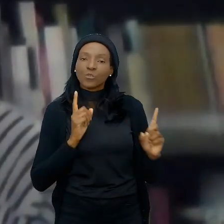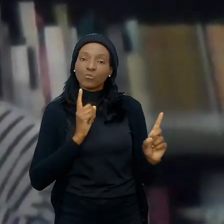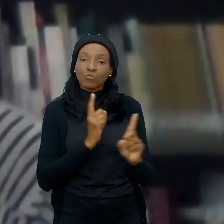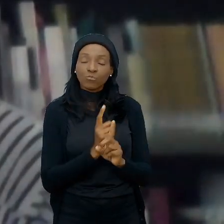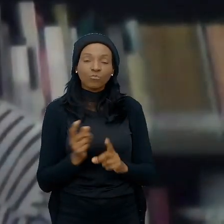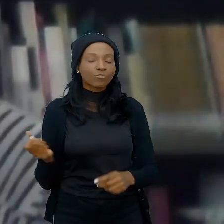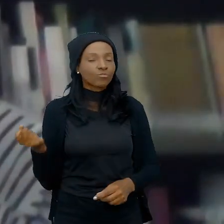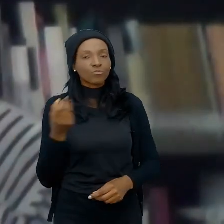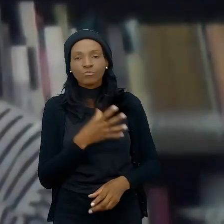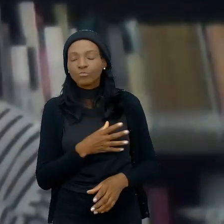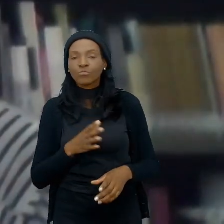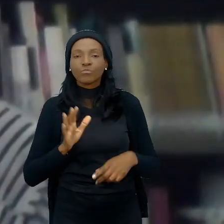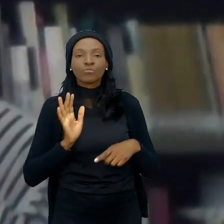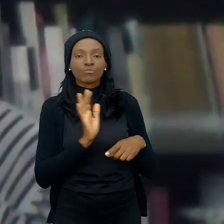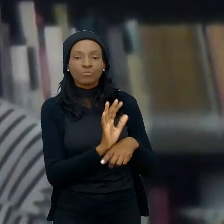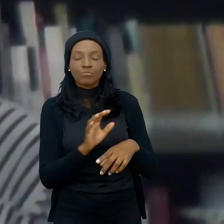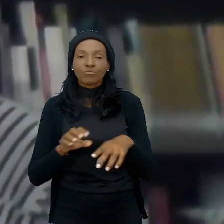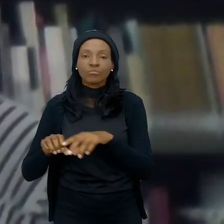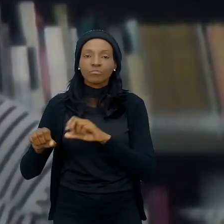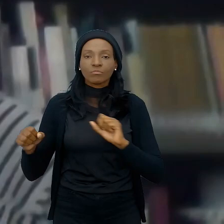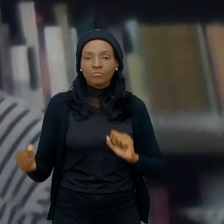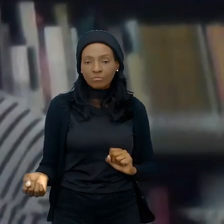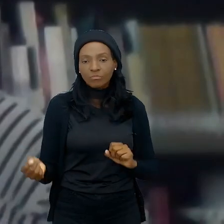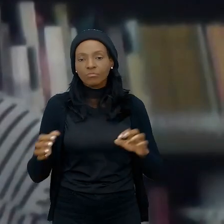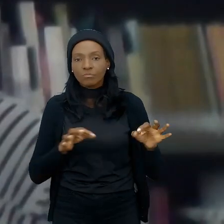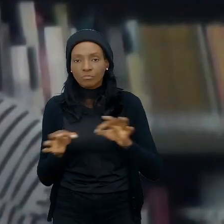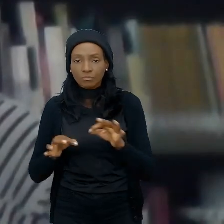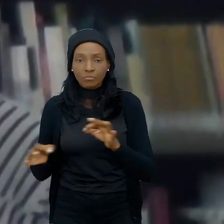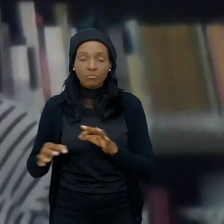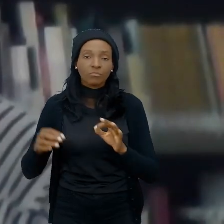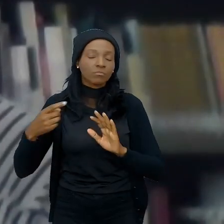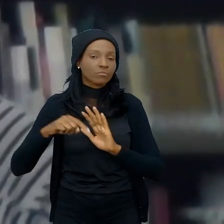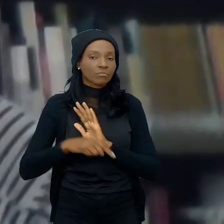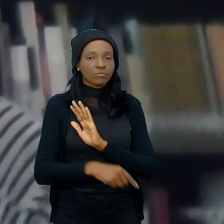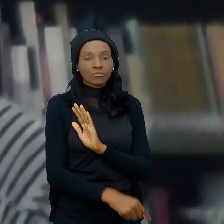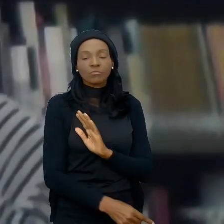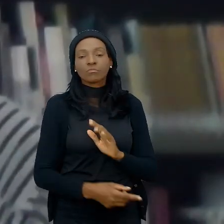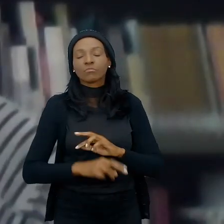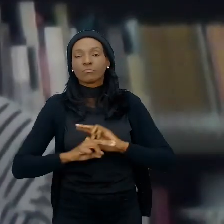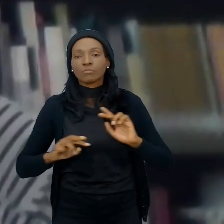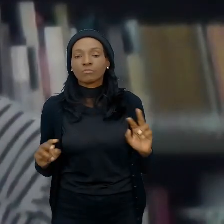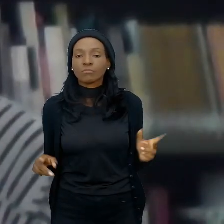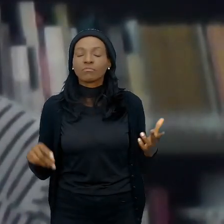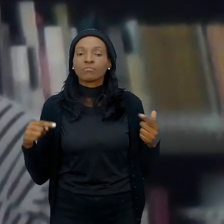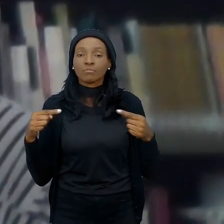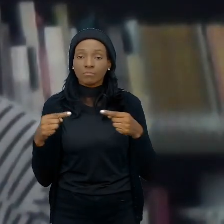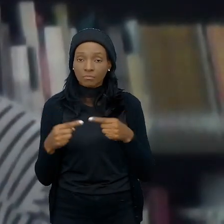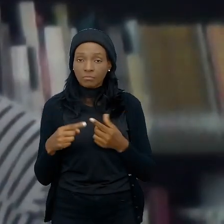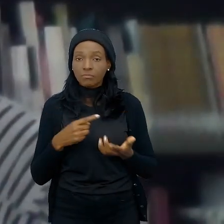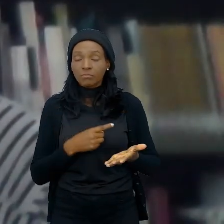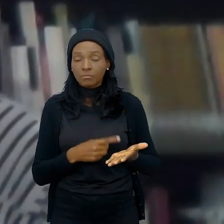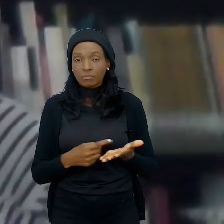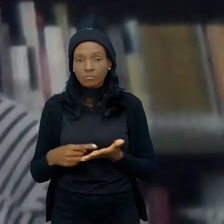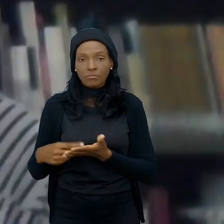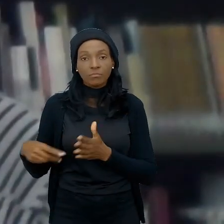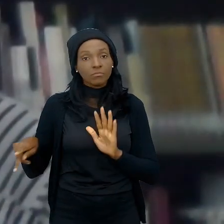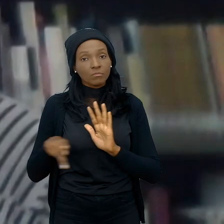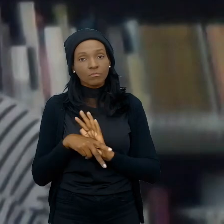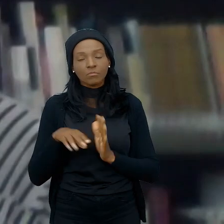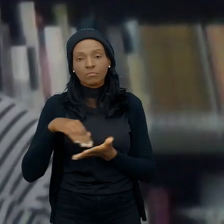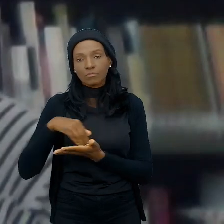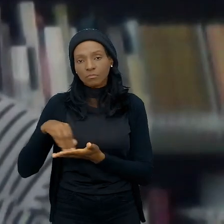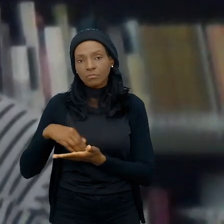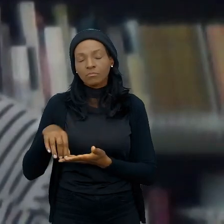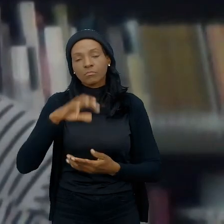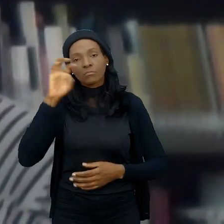de formação do Programa de Recuperação e Aprofundamento. É um programa da Secretaria de Estado da Educação que